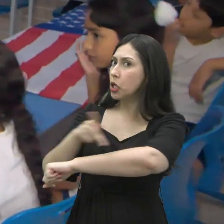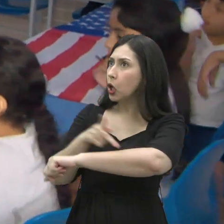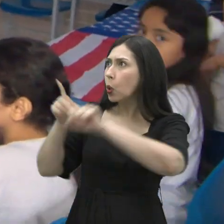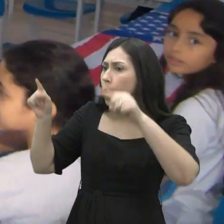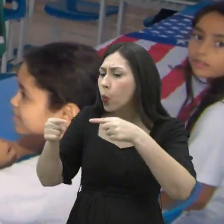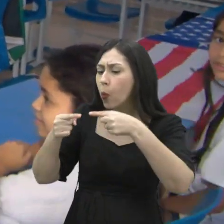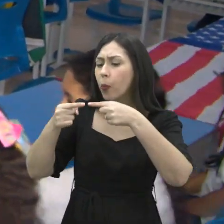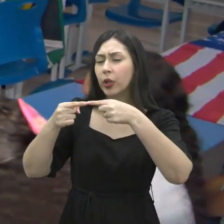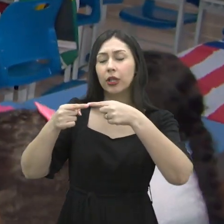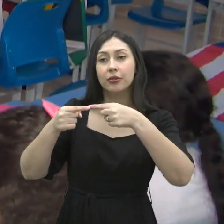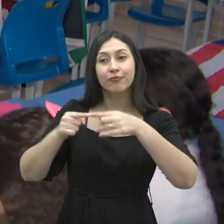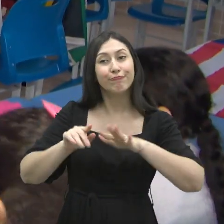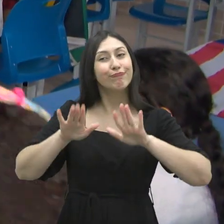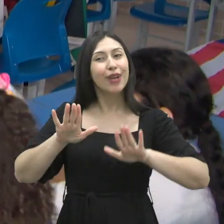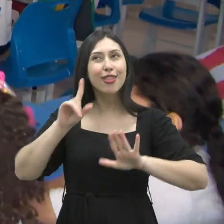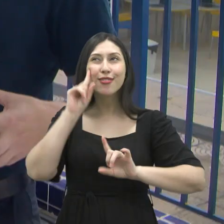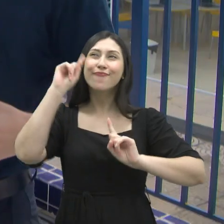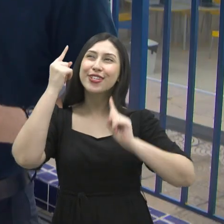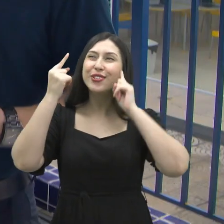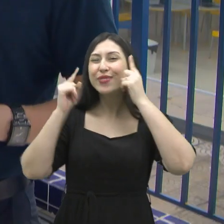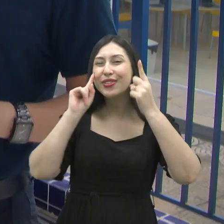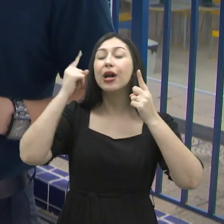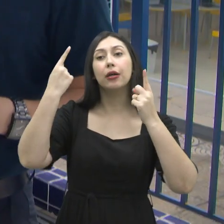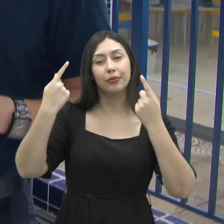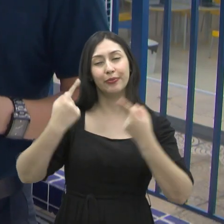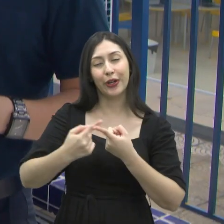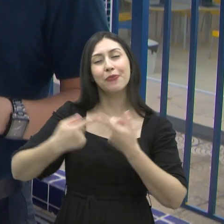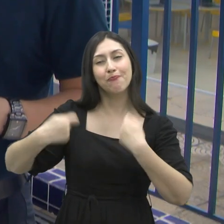entendeu? Sempre. Mas com aquela criatividade que o professor tem que ter.